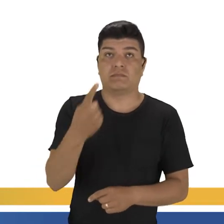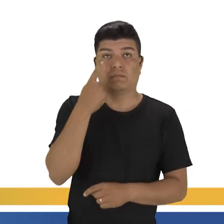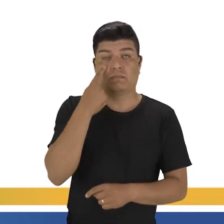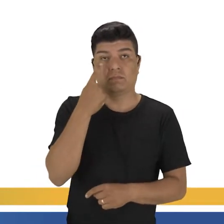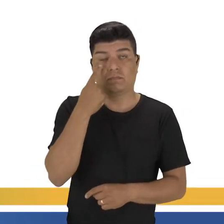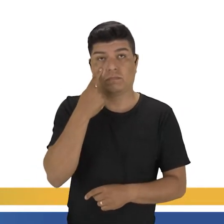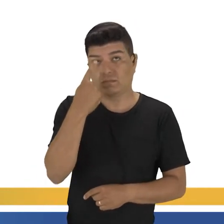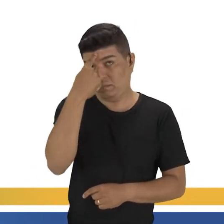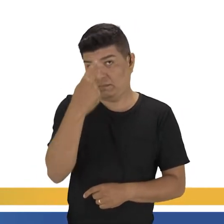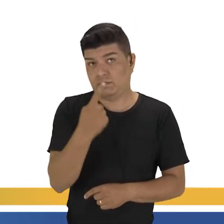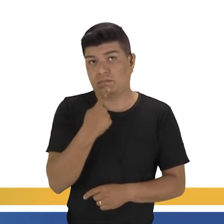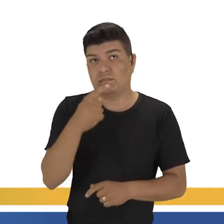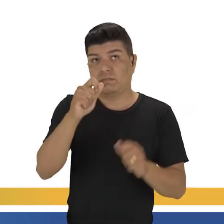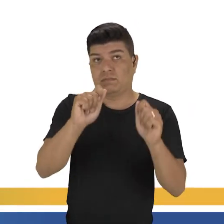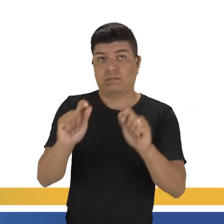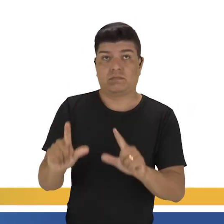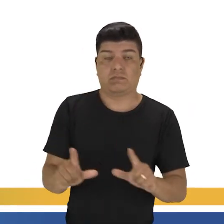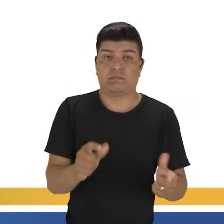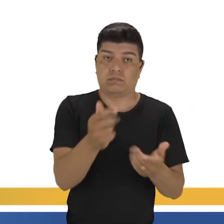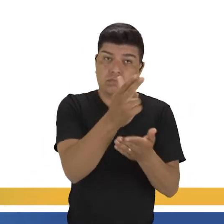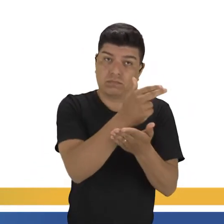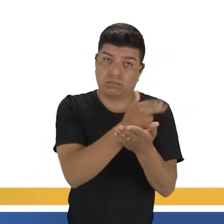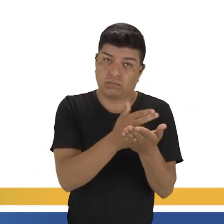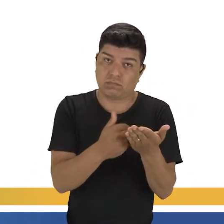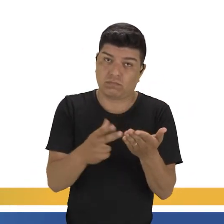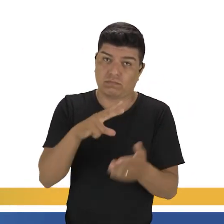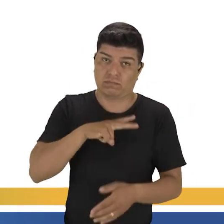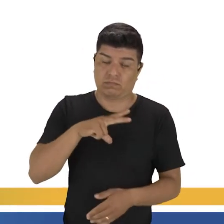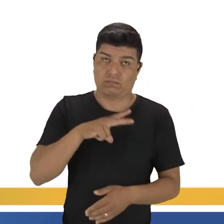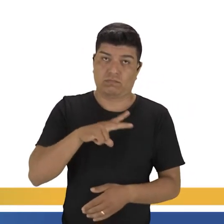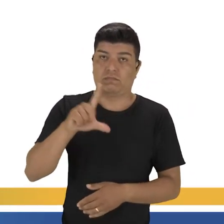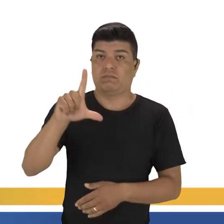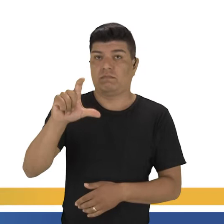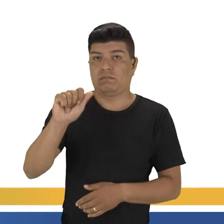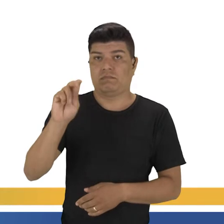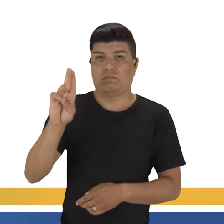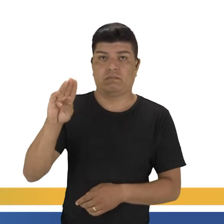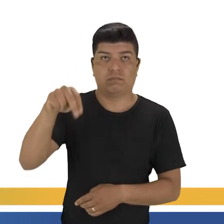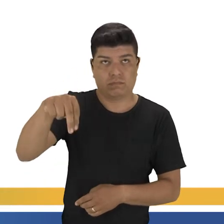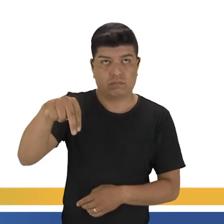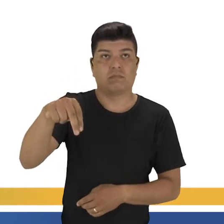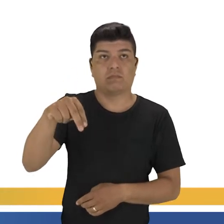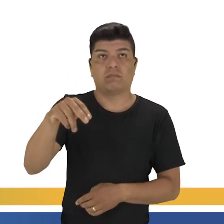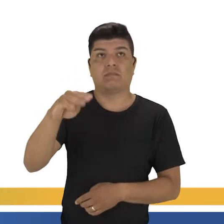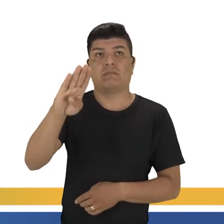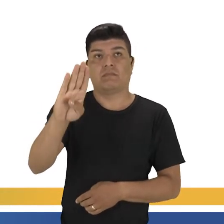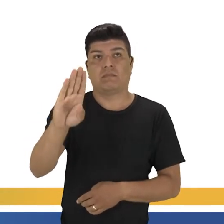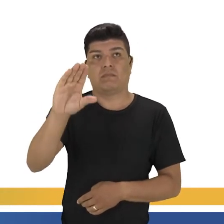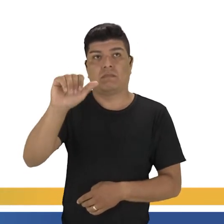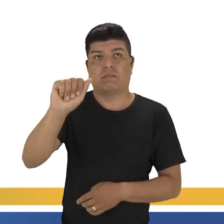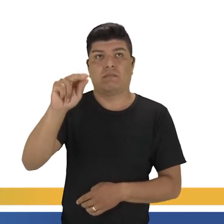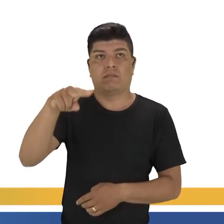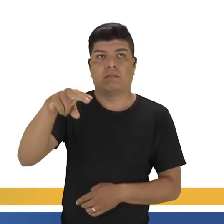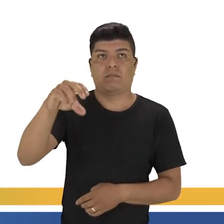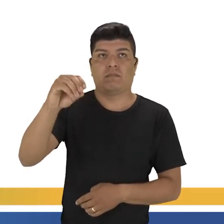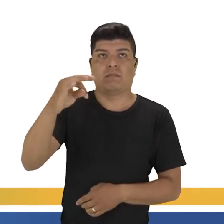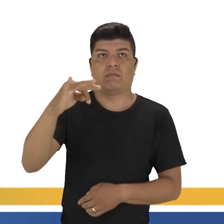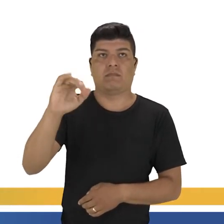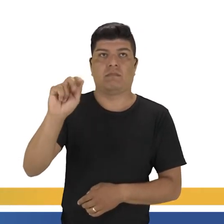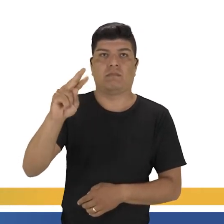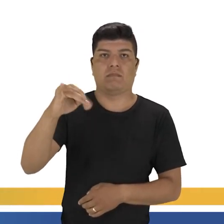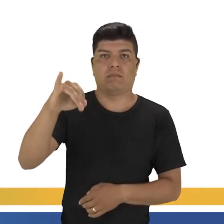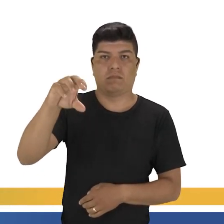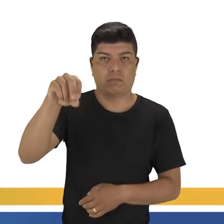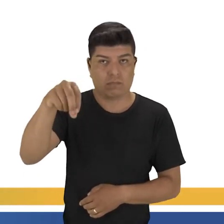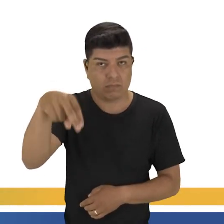seguir, vocês estão vendo agora uma figura muito particular de Laban, que se chama o Labo Annotation. Lembra que eu falei lá no início sobre a